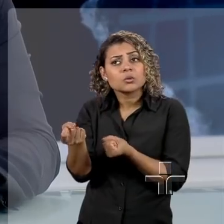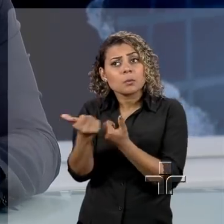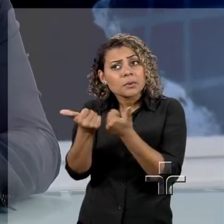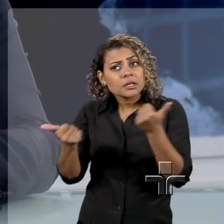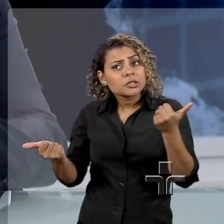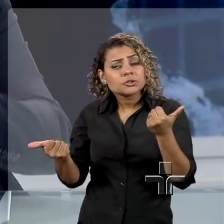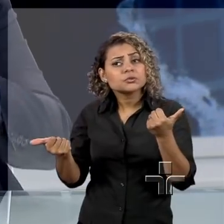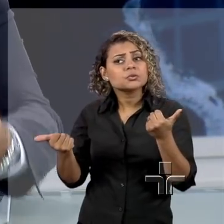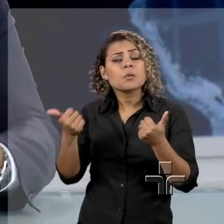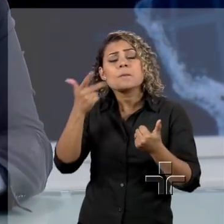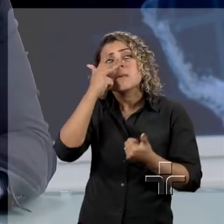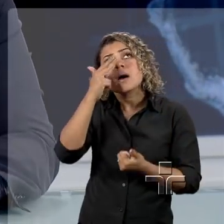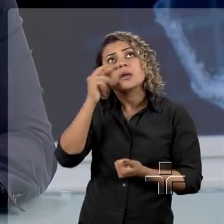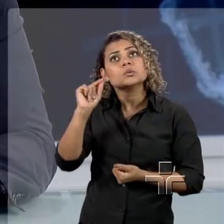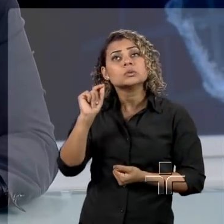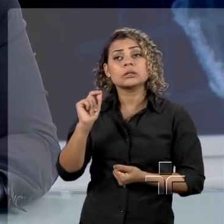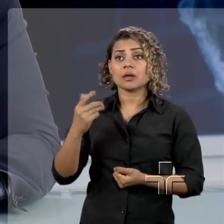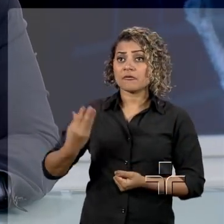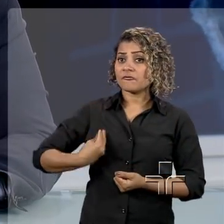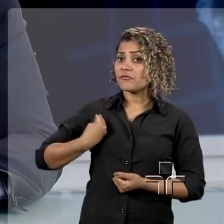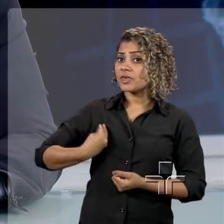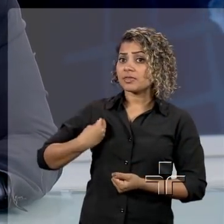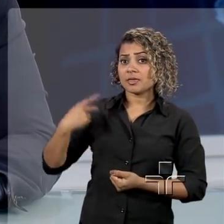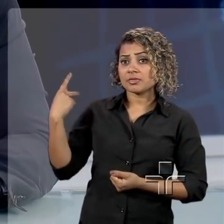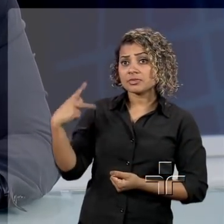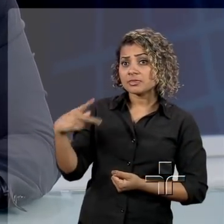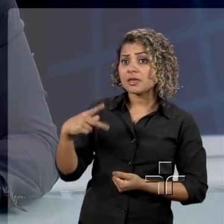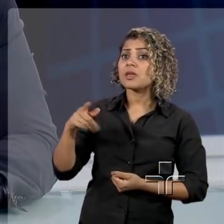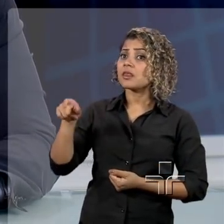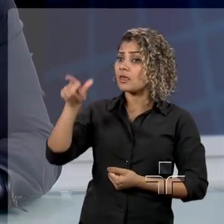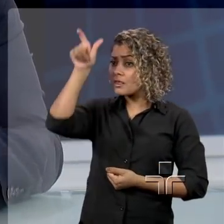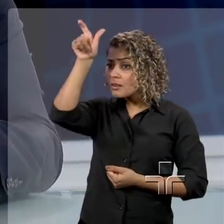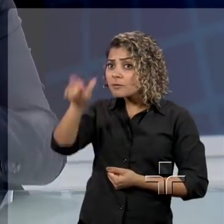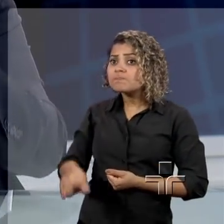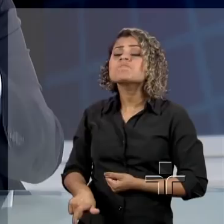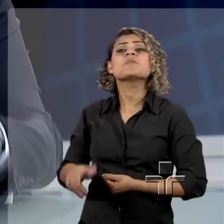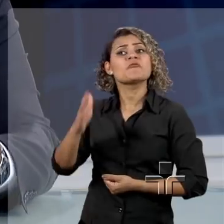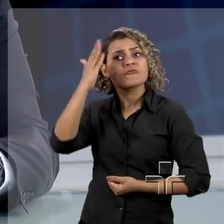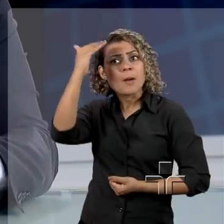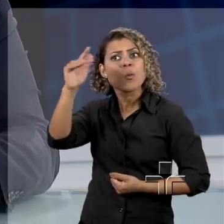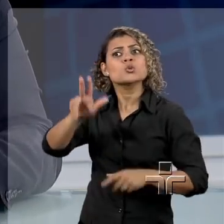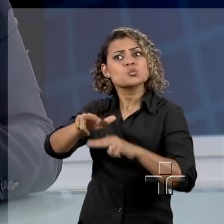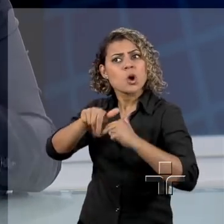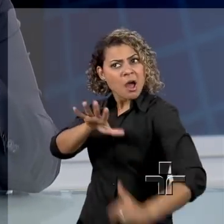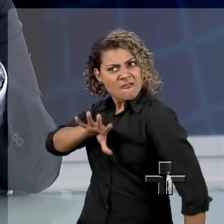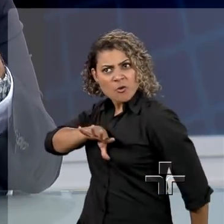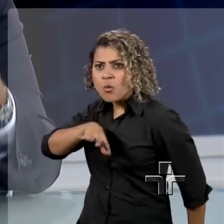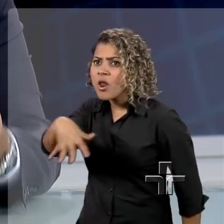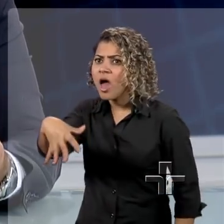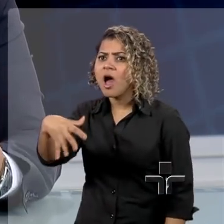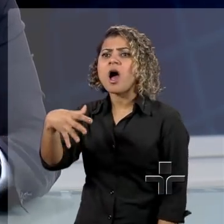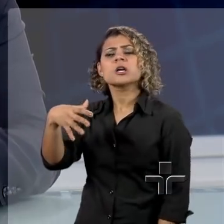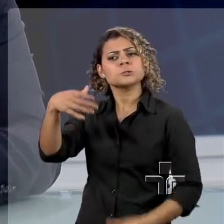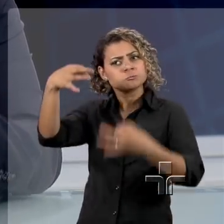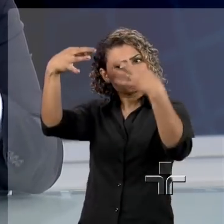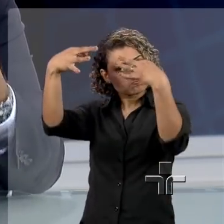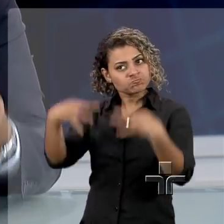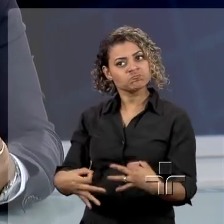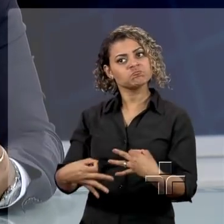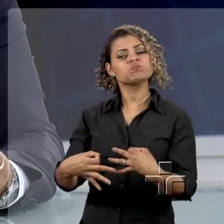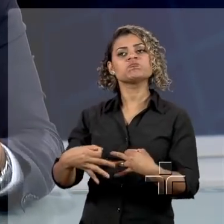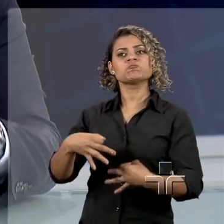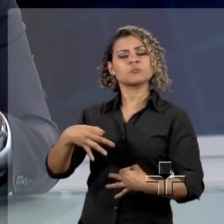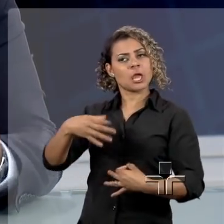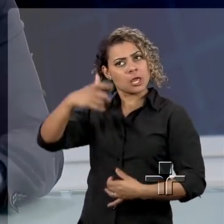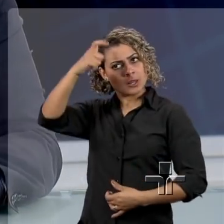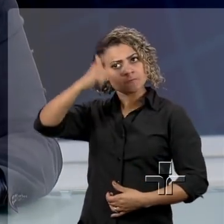uma jornada que Sérgio Moro, um homem que se notabilizou pela coragem, pela integridade, pela